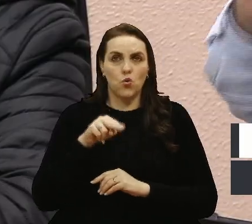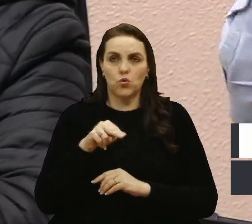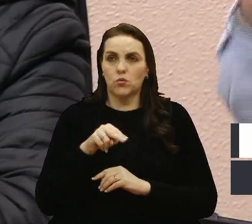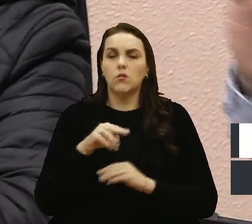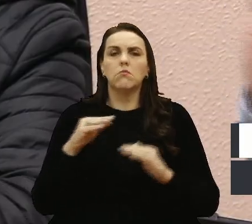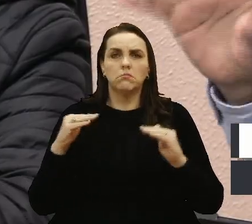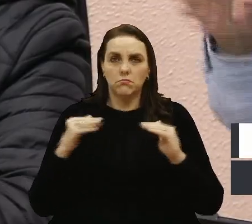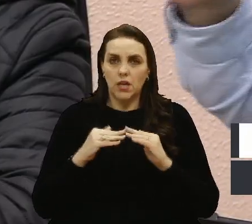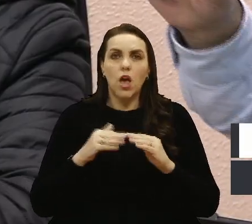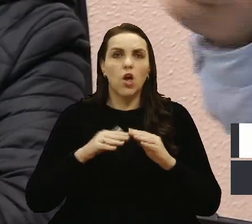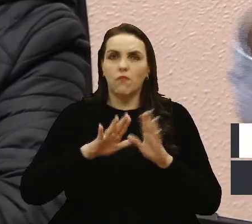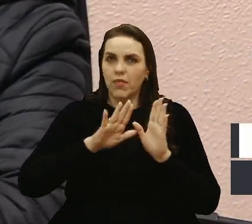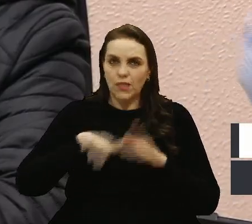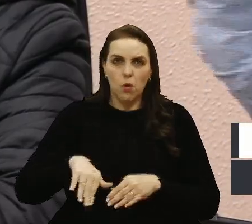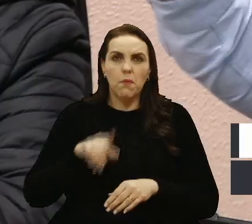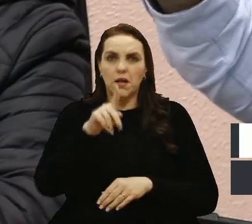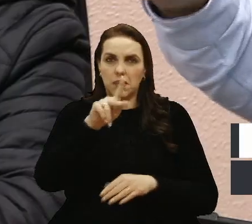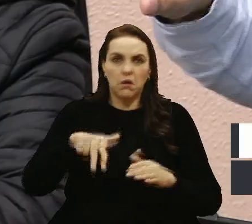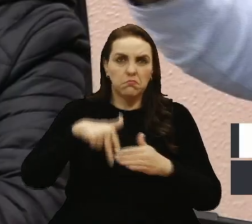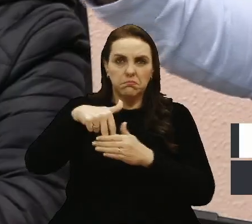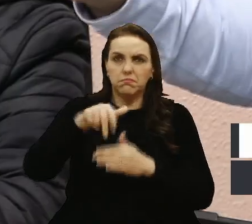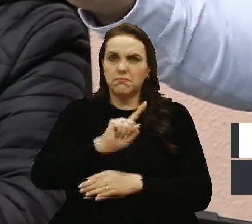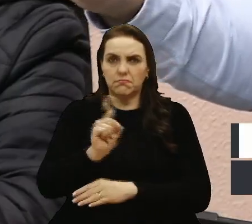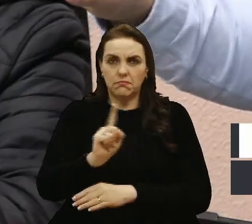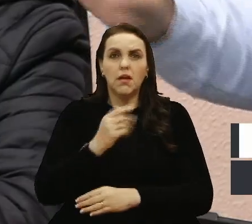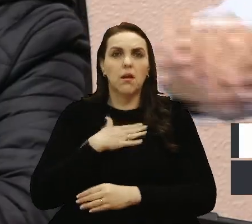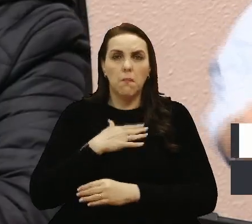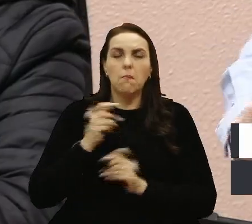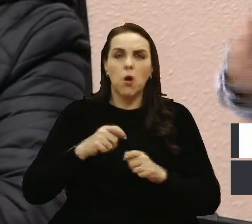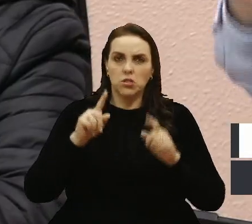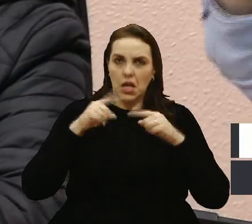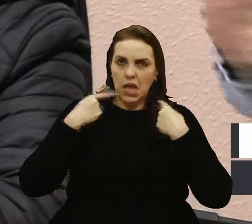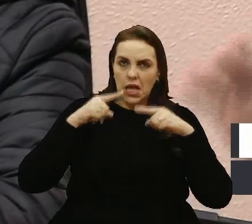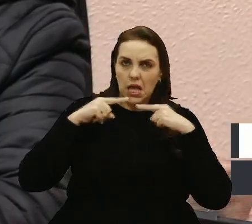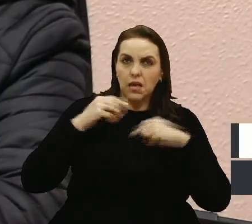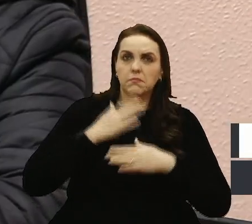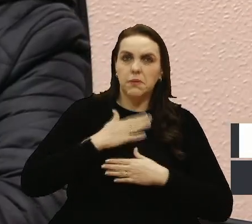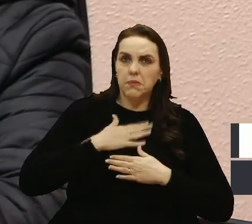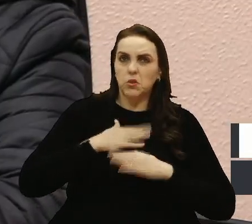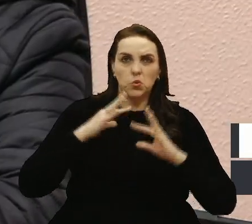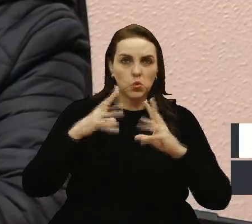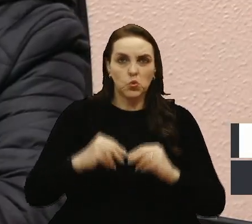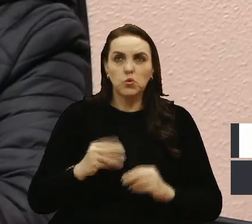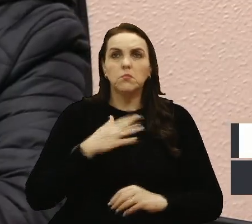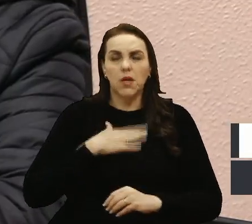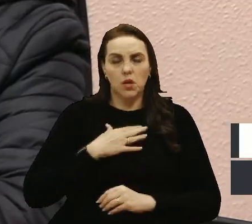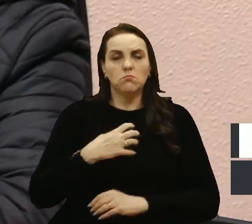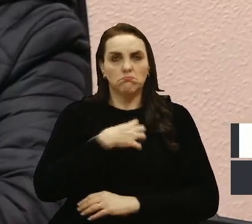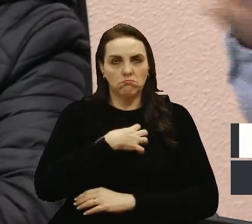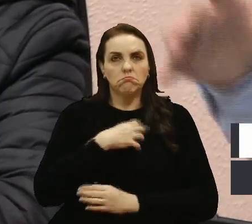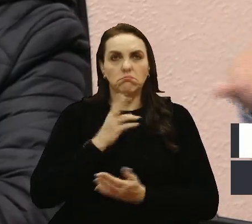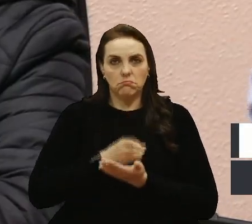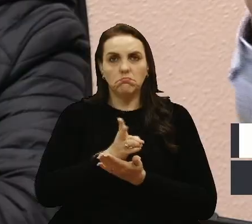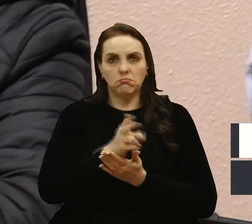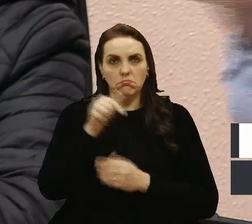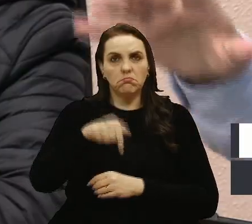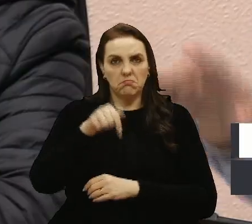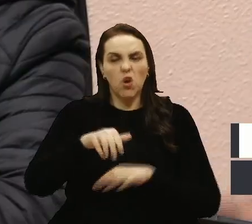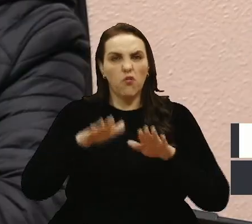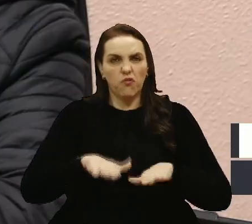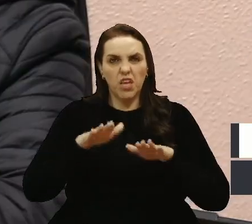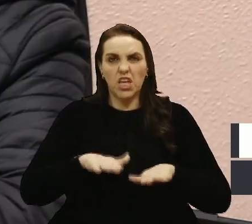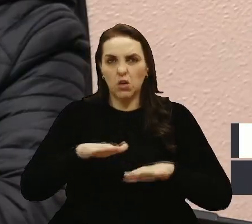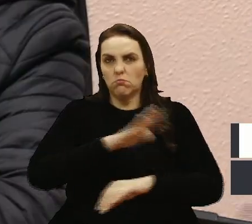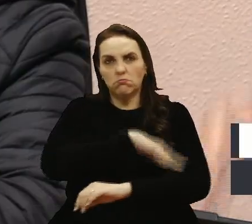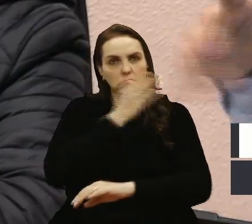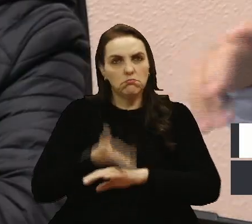fico aqui, então só para lhe dizer, a senhora pode ter todas as críticas a meu respeito, mas nesse sentido não se aplica, eu sempre fico,